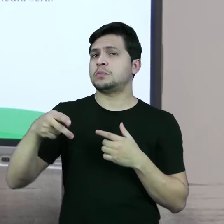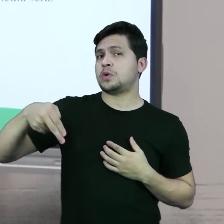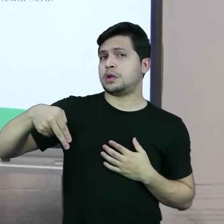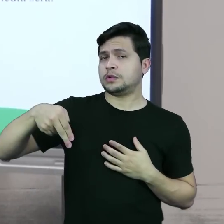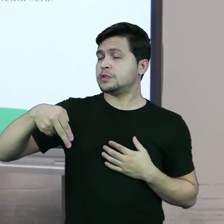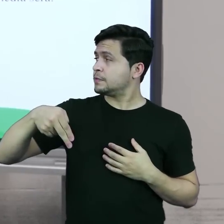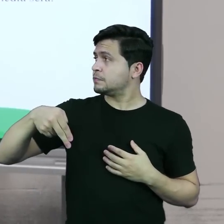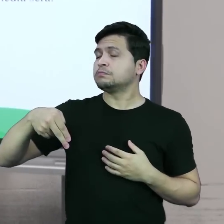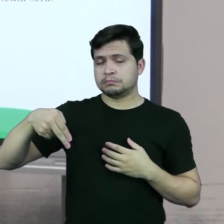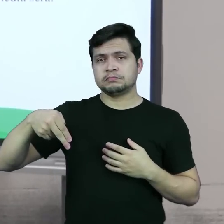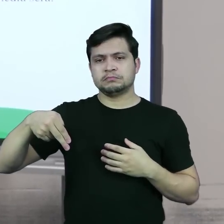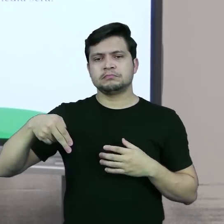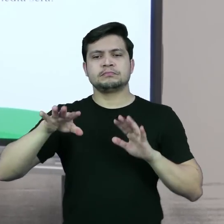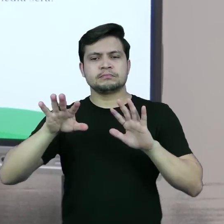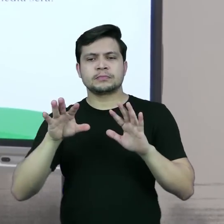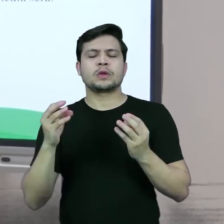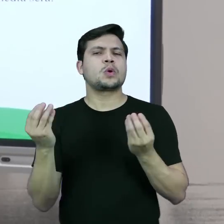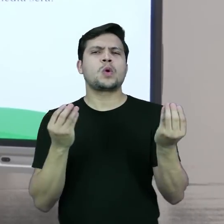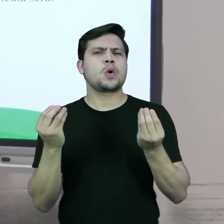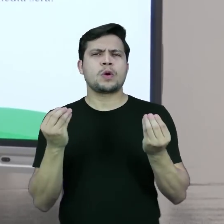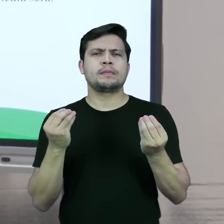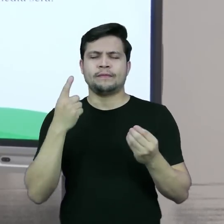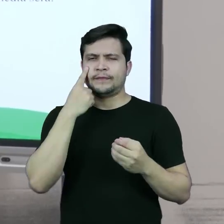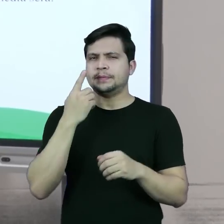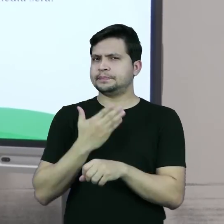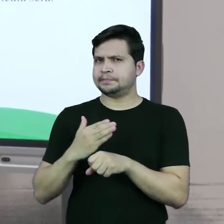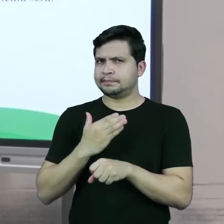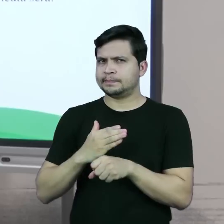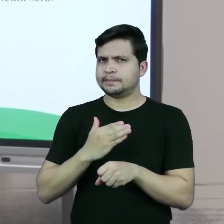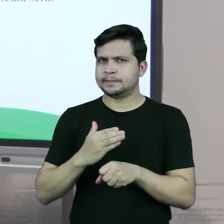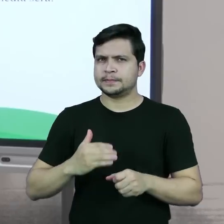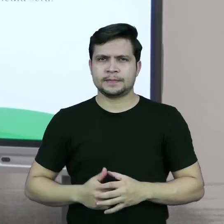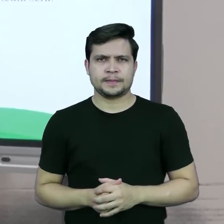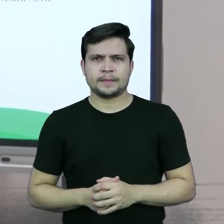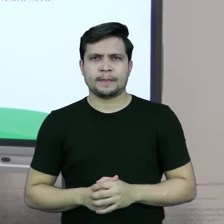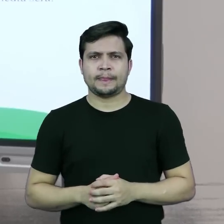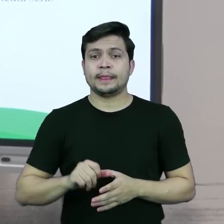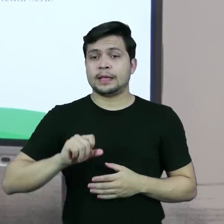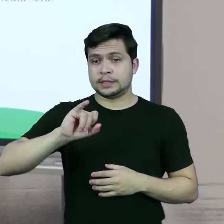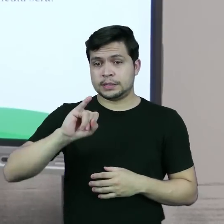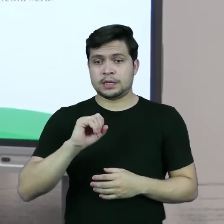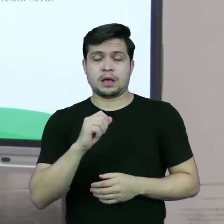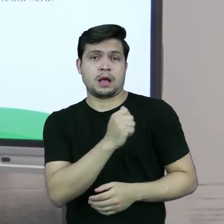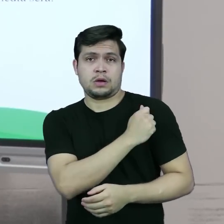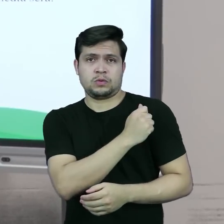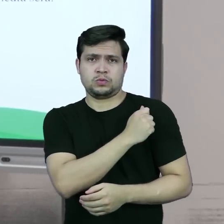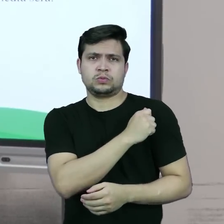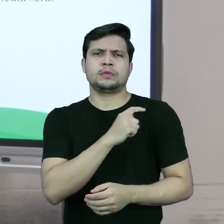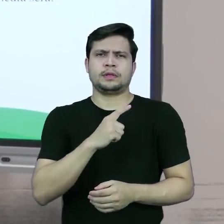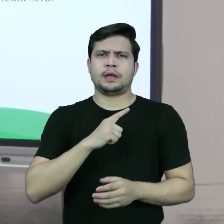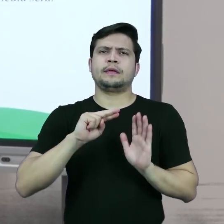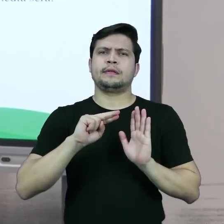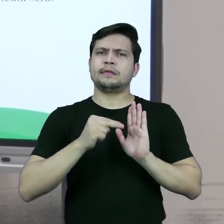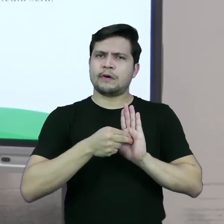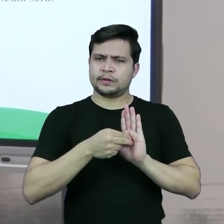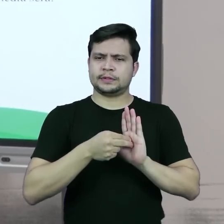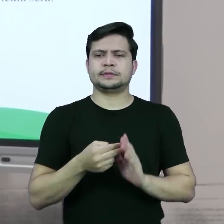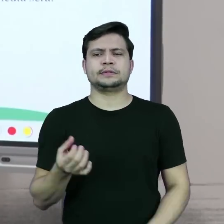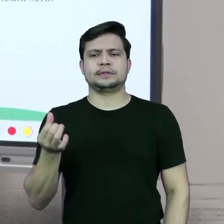dados, a soma desse conjunto continua sendo a mesma. Como assim, professor? Nós temos aqui N números.